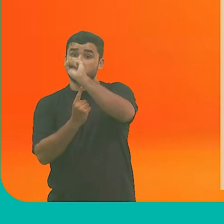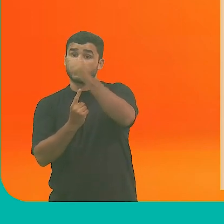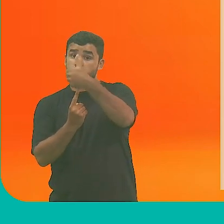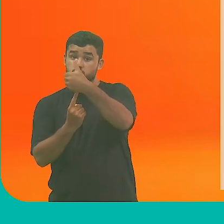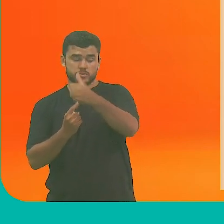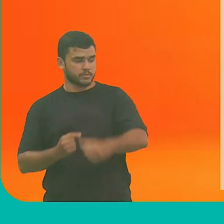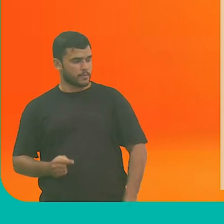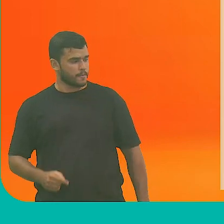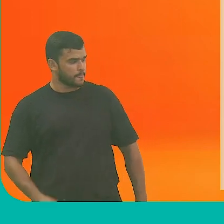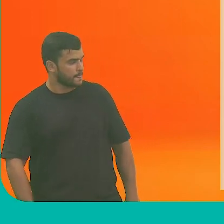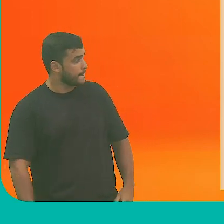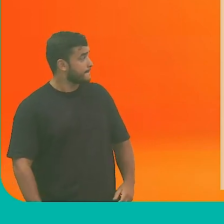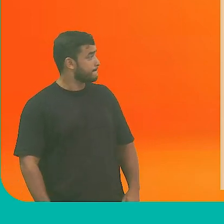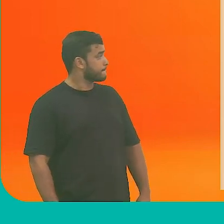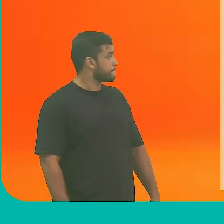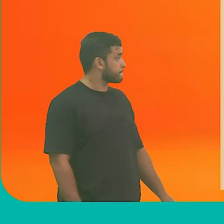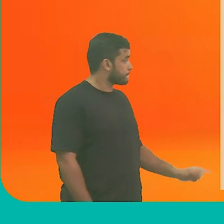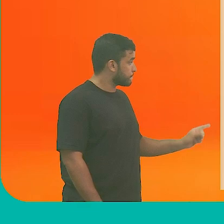Galera,